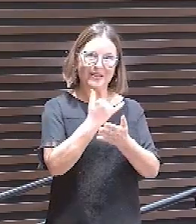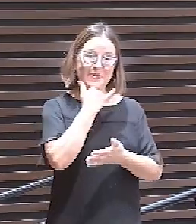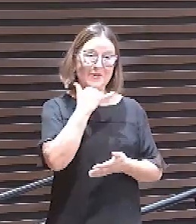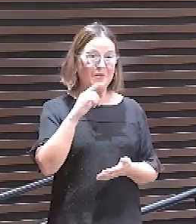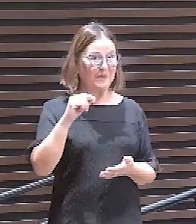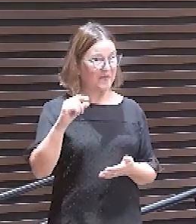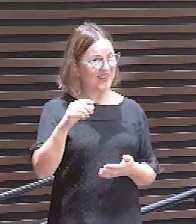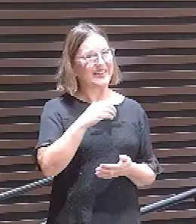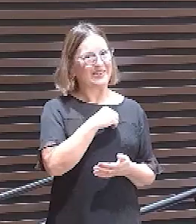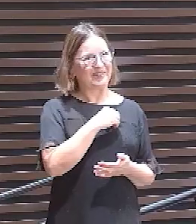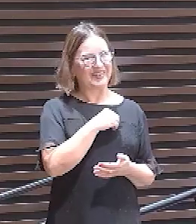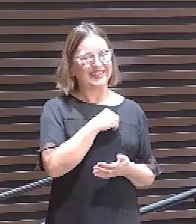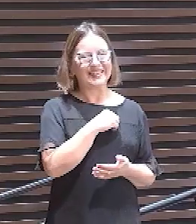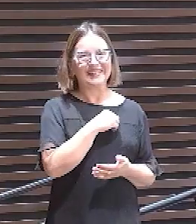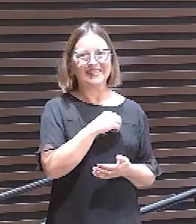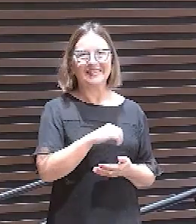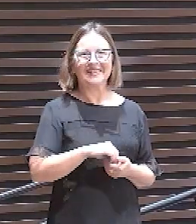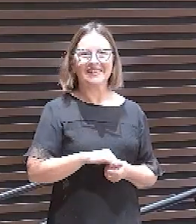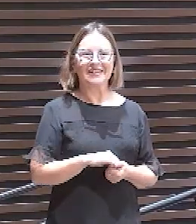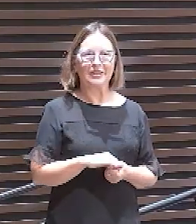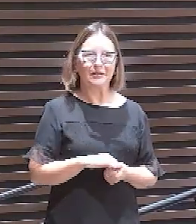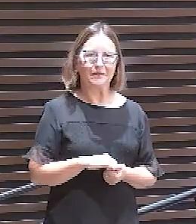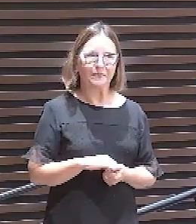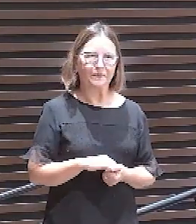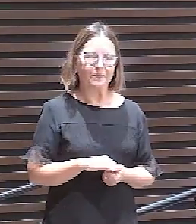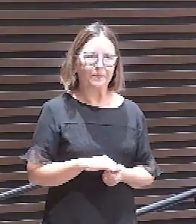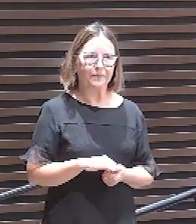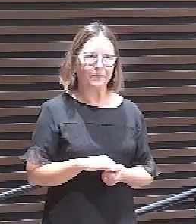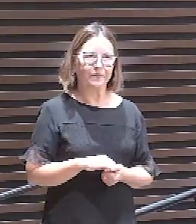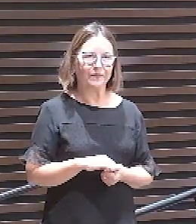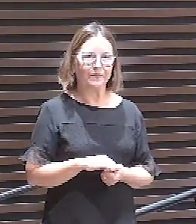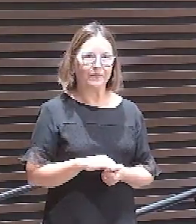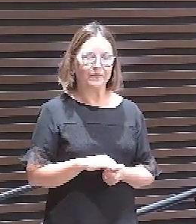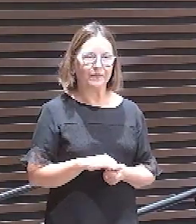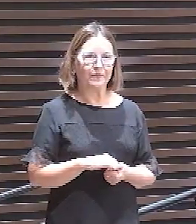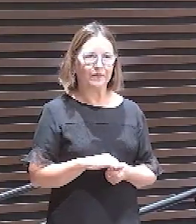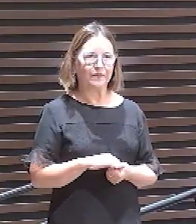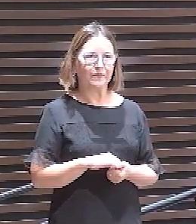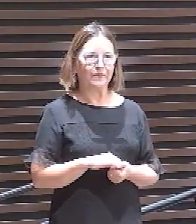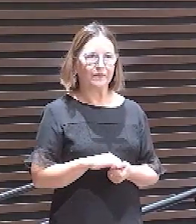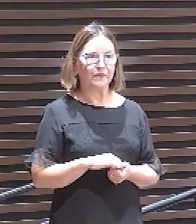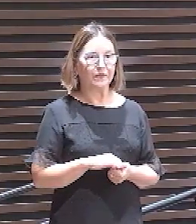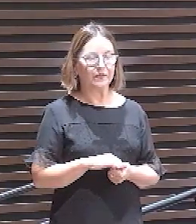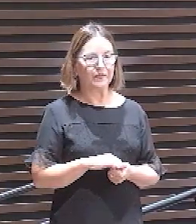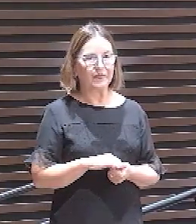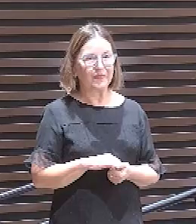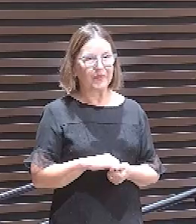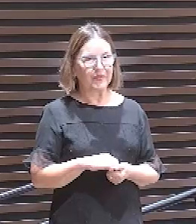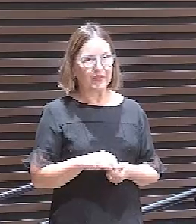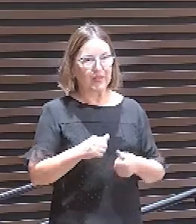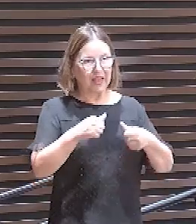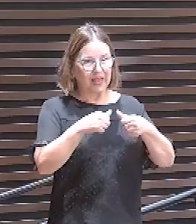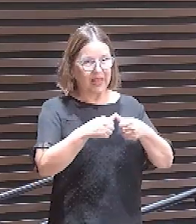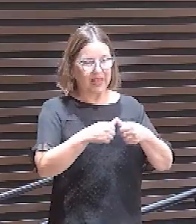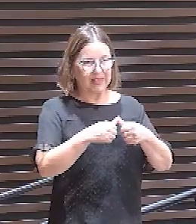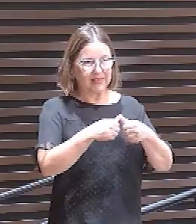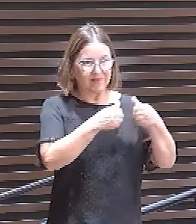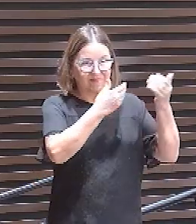remissão dos pecados. Eu opto em admitir que essa